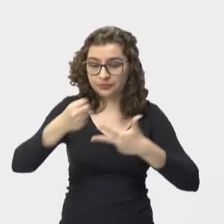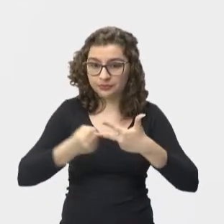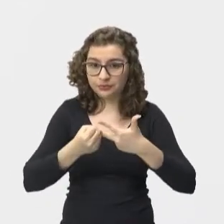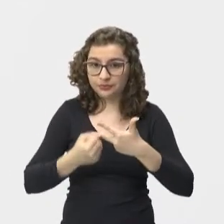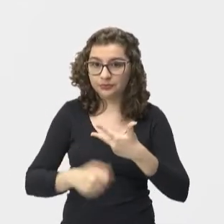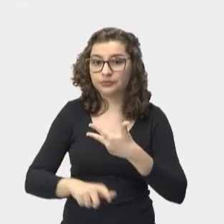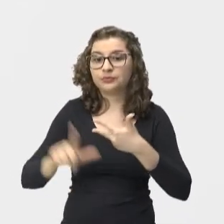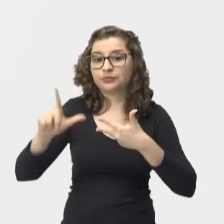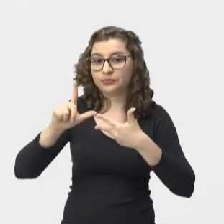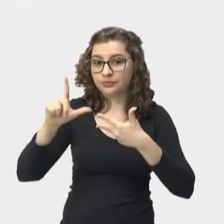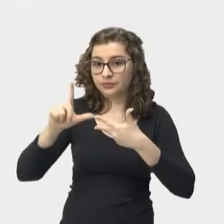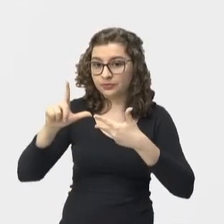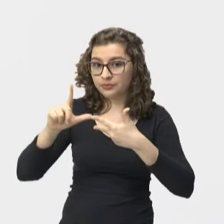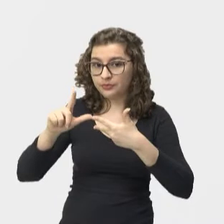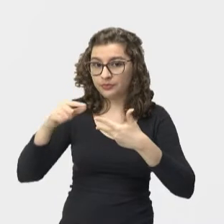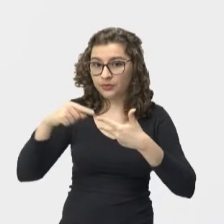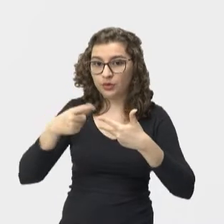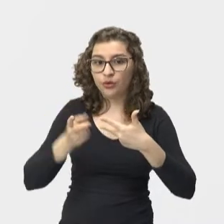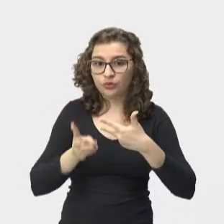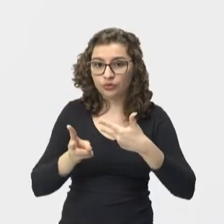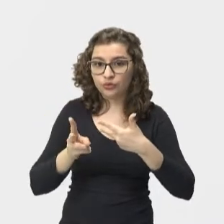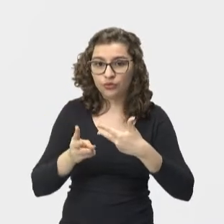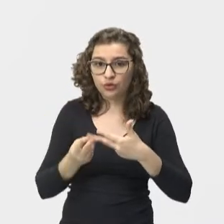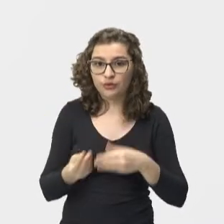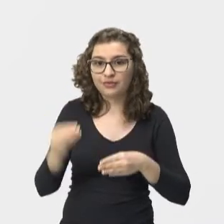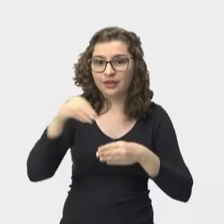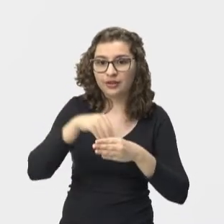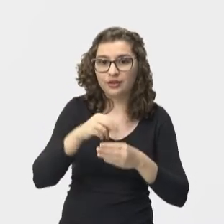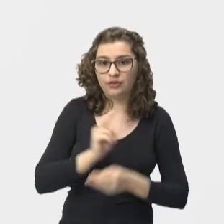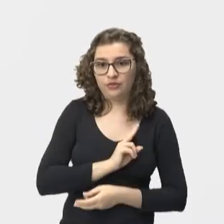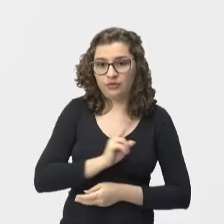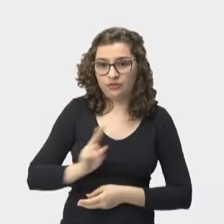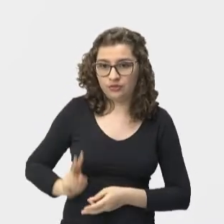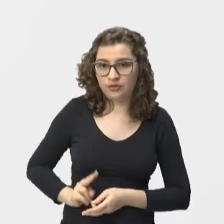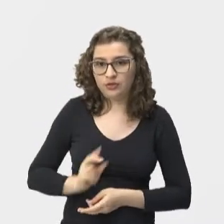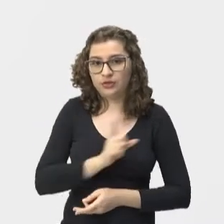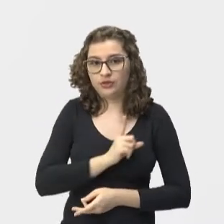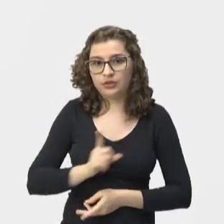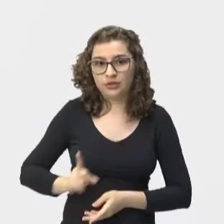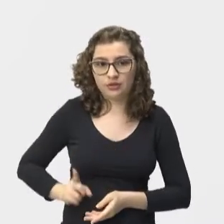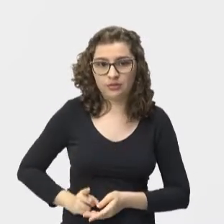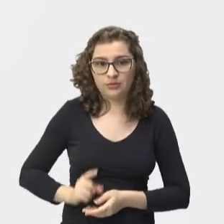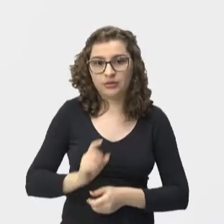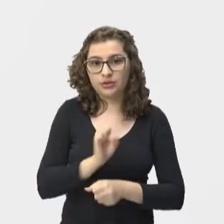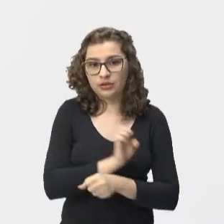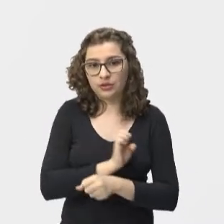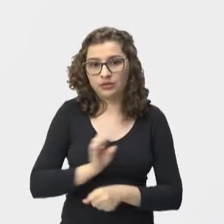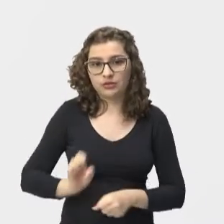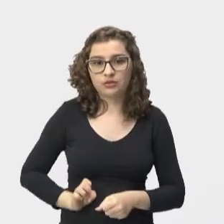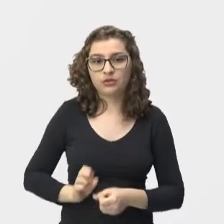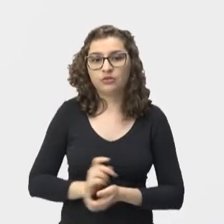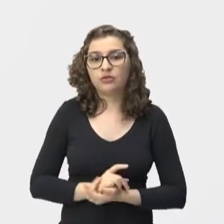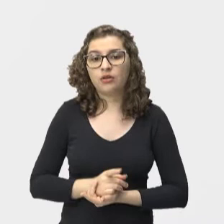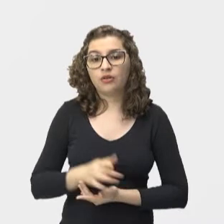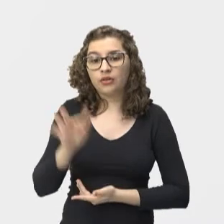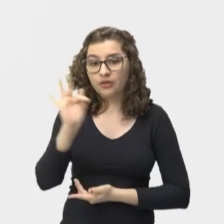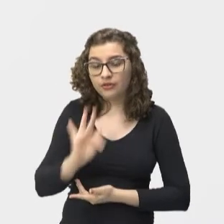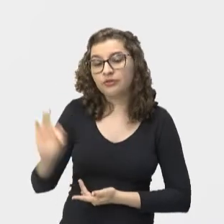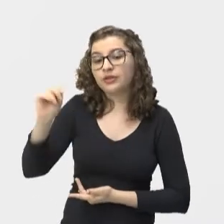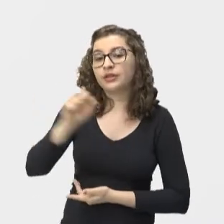Legislativo, o que insere também aí os parlamentares, que pode ser vereadores, se for uma política de